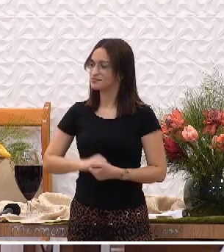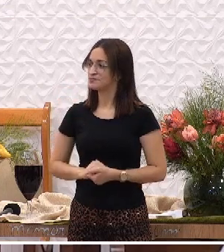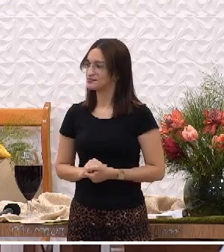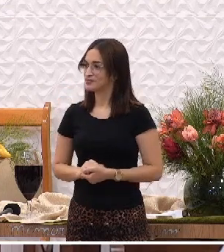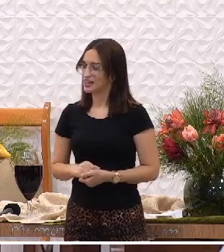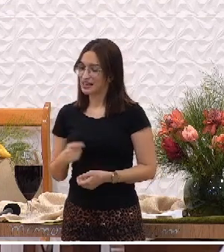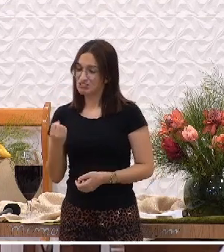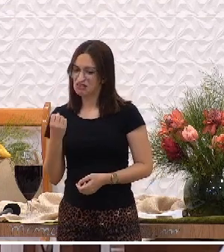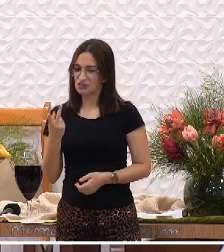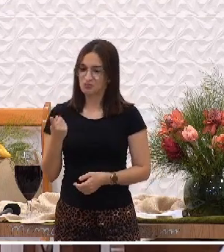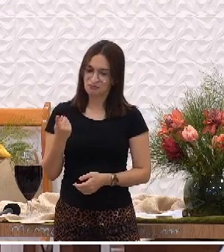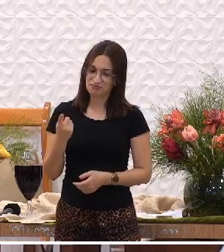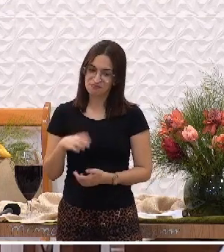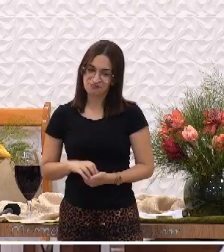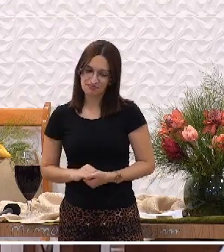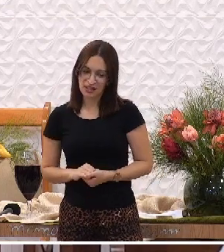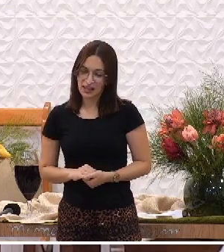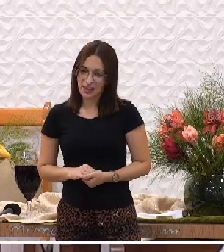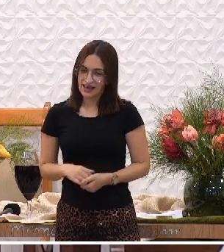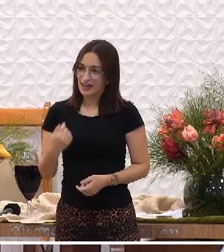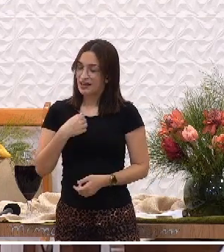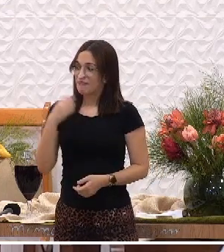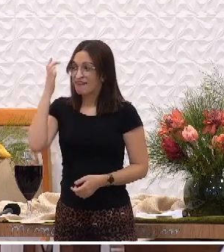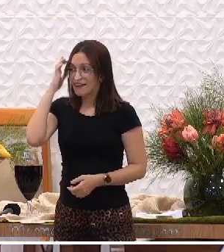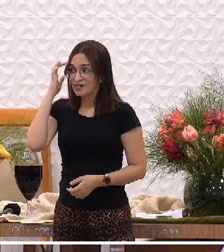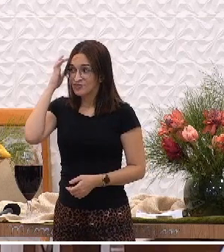Que, para mim, a forma de governo com presbítero já é melhor do que um